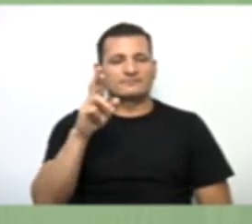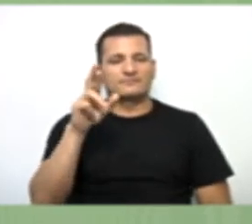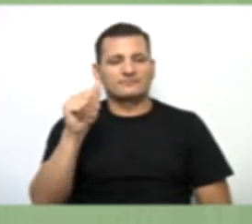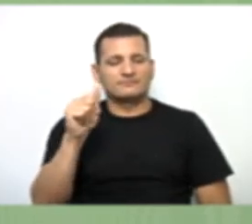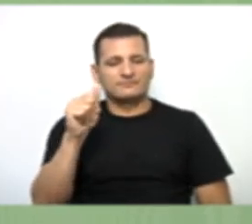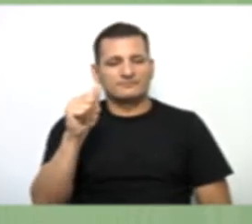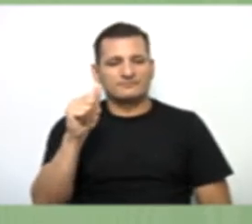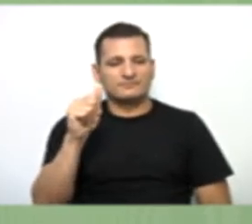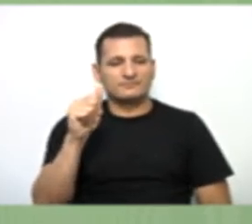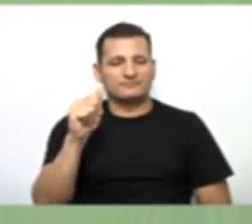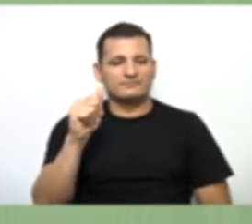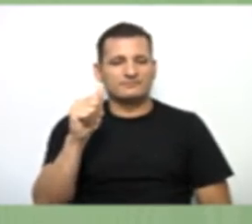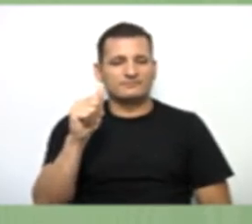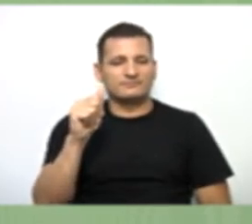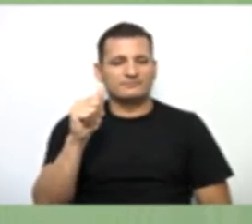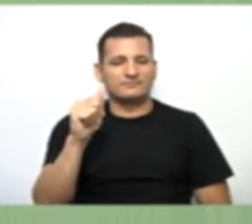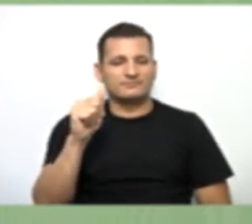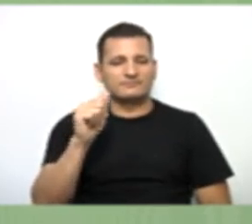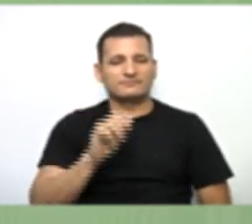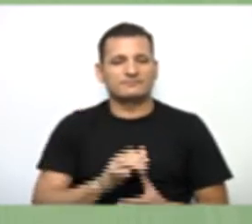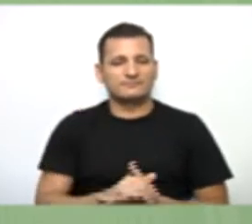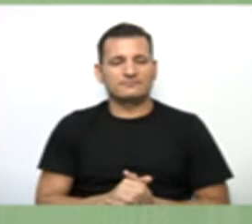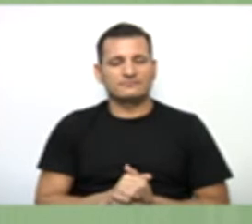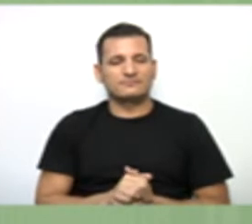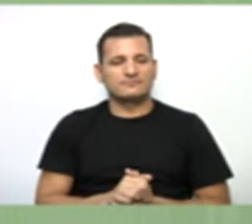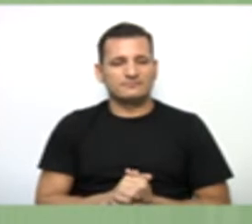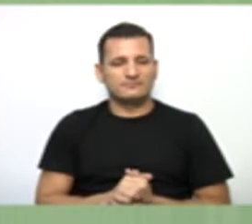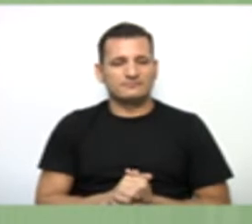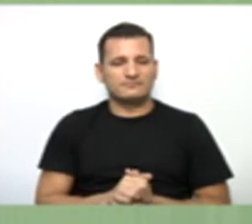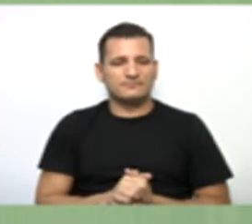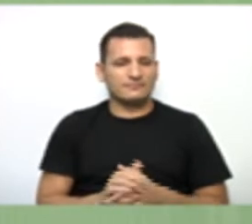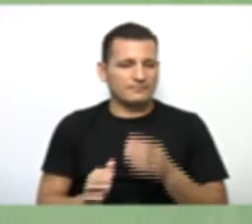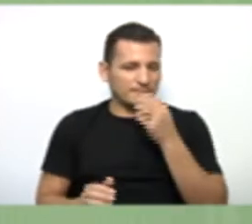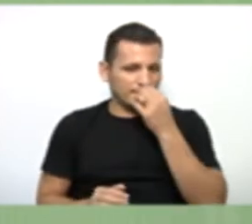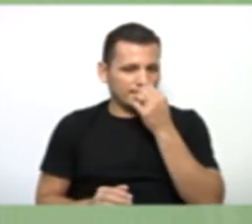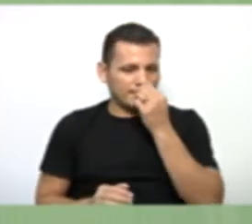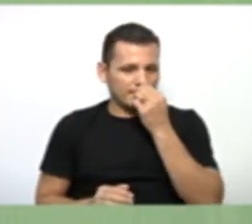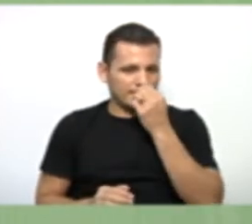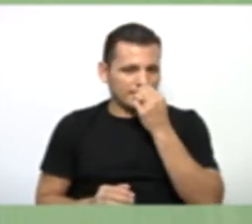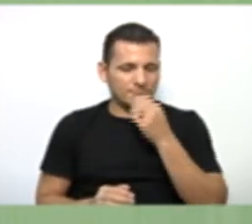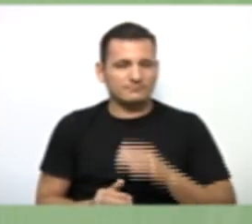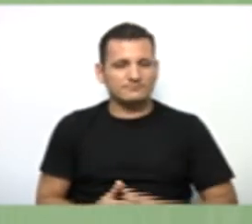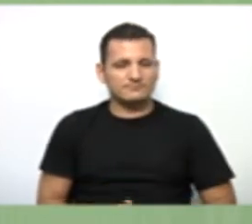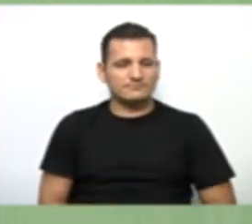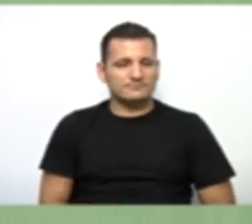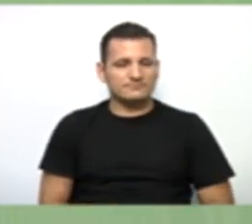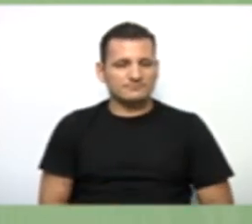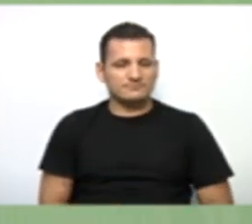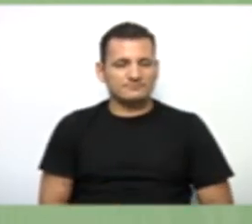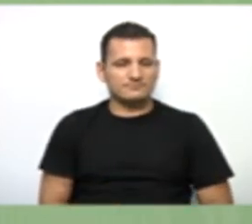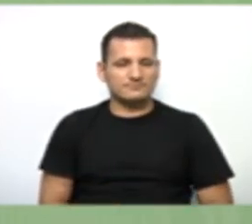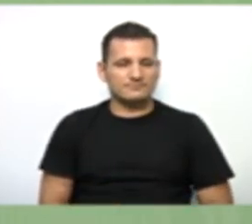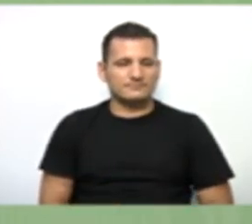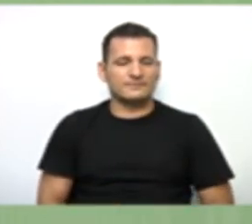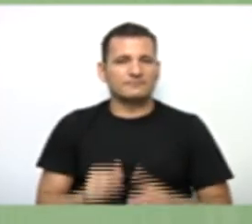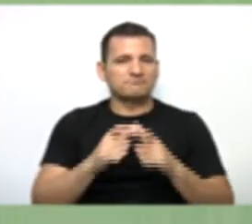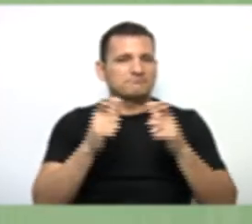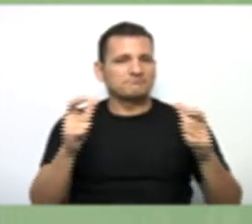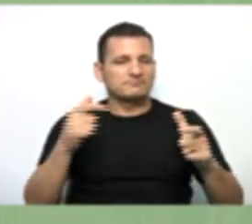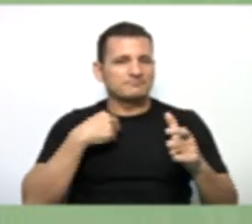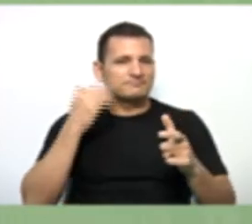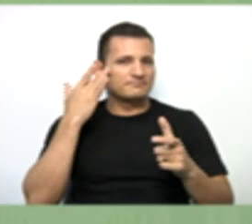correta, atentar para as pontuações, a atenção, entenderam? Essa daqui, eu acredito que a maioria